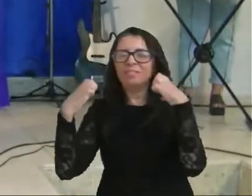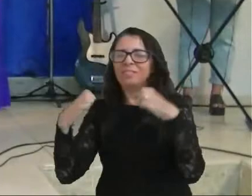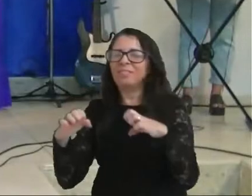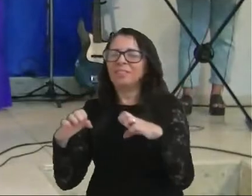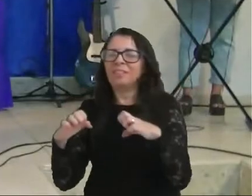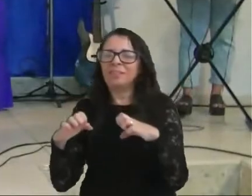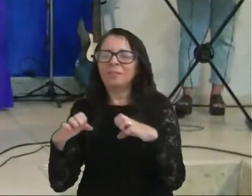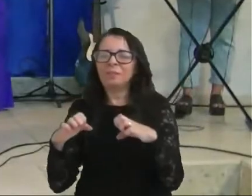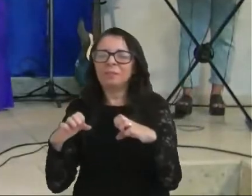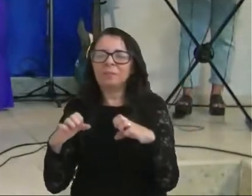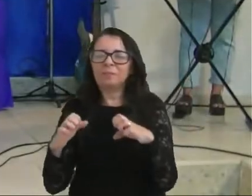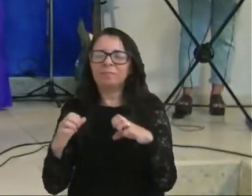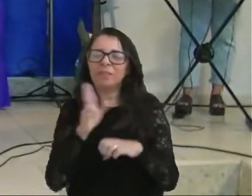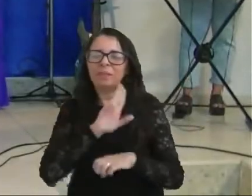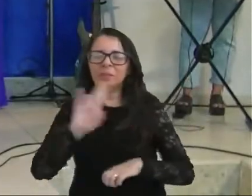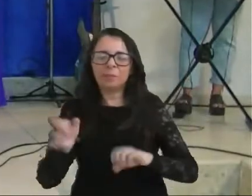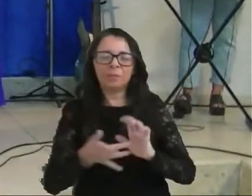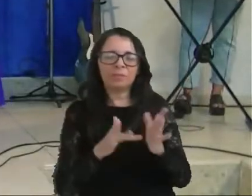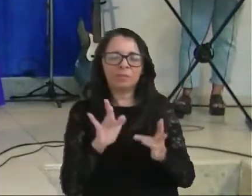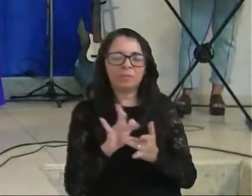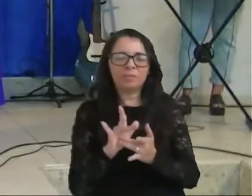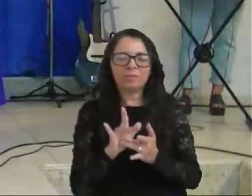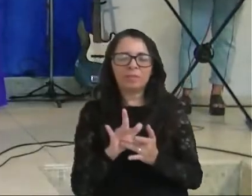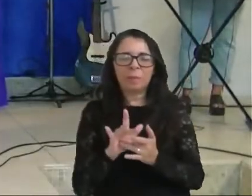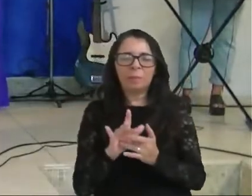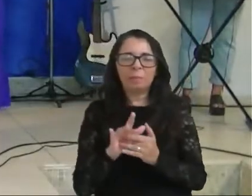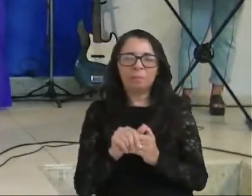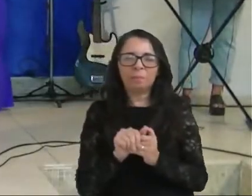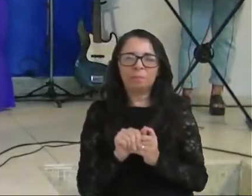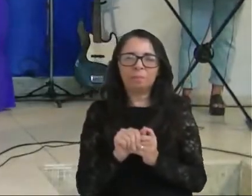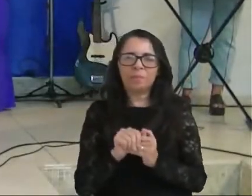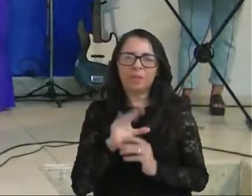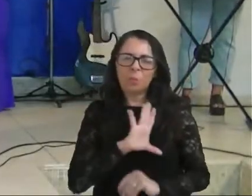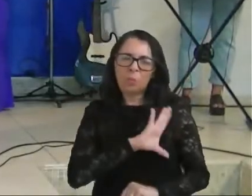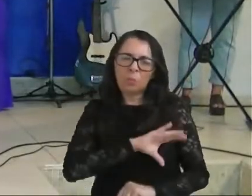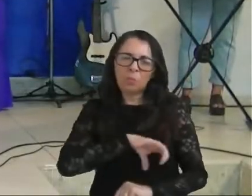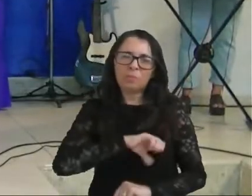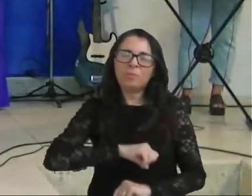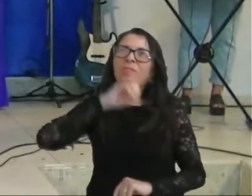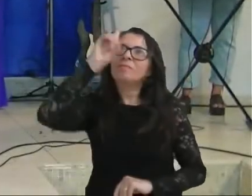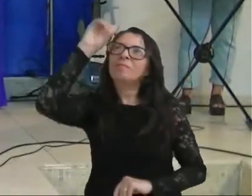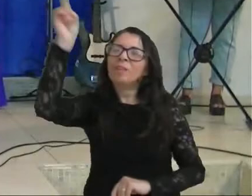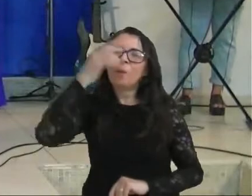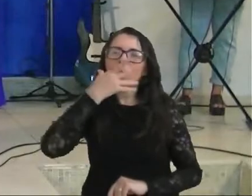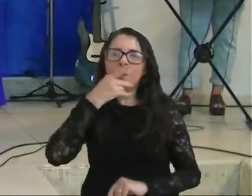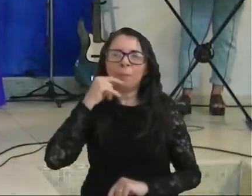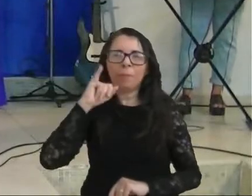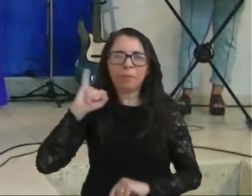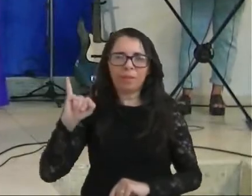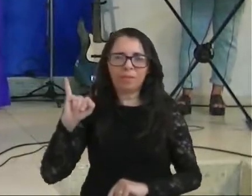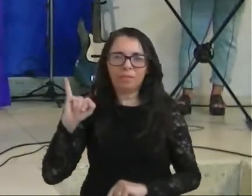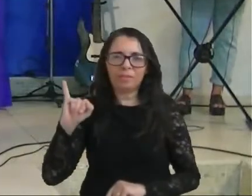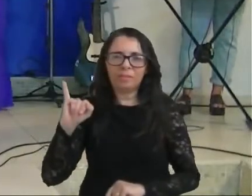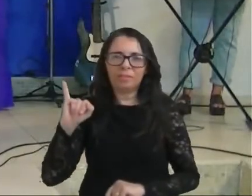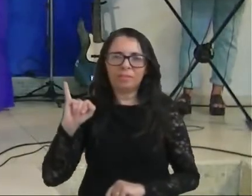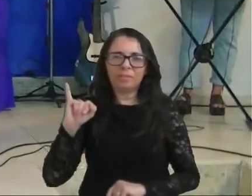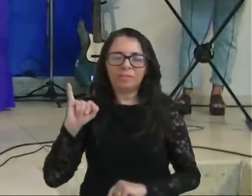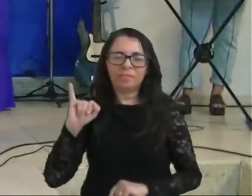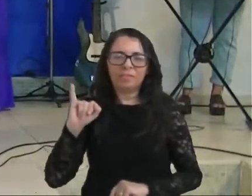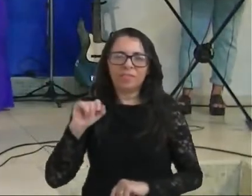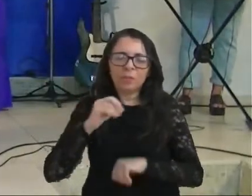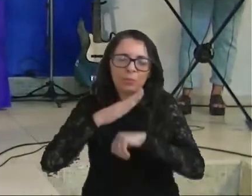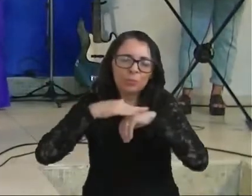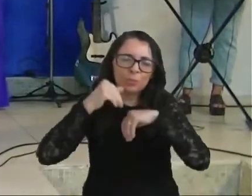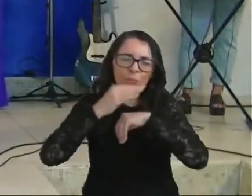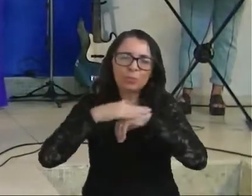Jesus. Que o amor de Deus Pai, que a graça do nosso Senhor Jesus Cristo, que a doce consolação do Espírito Santo